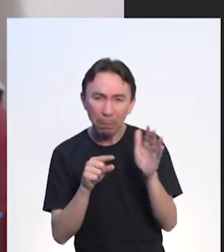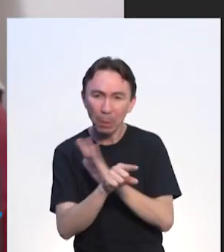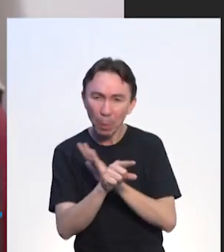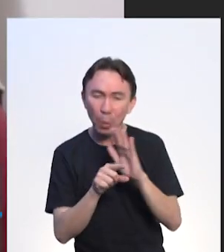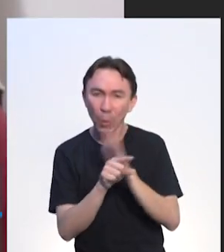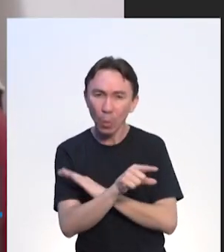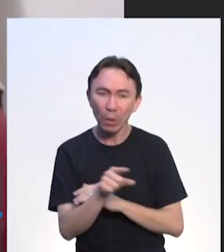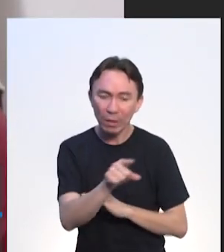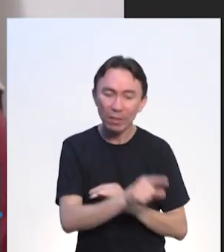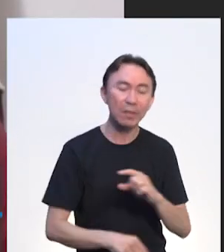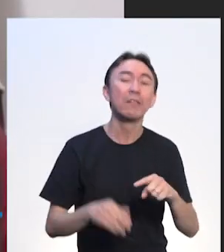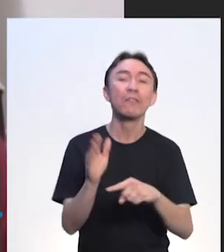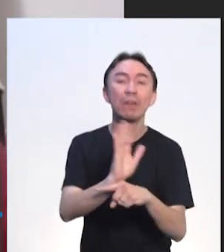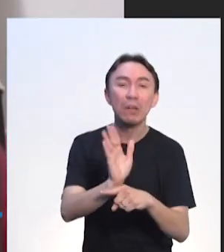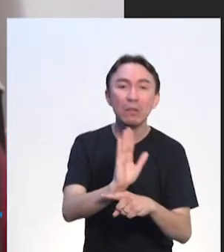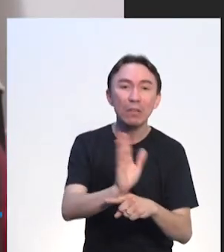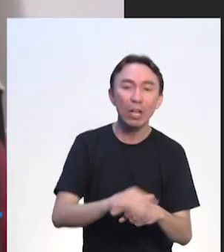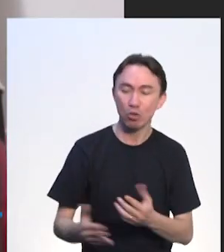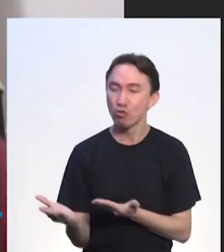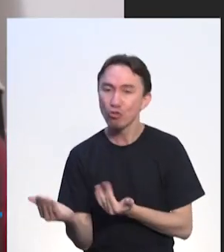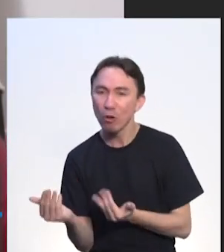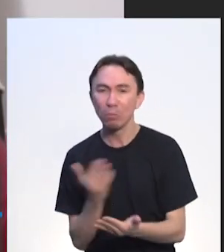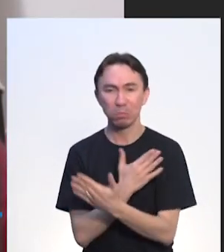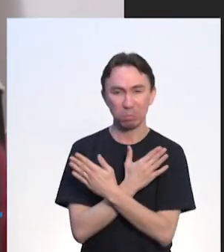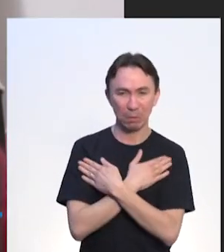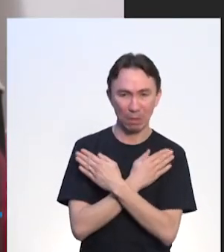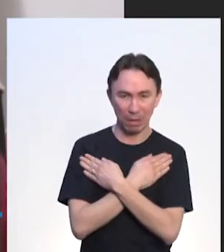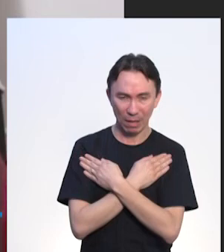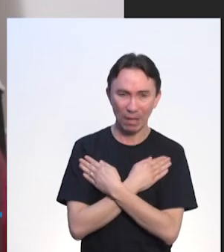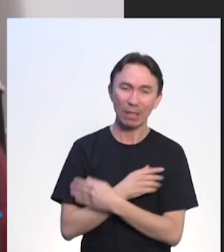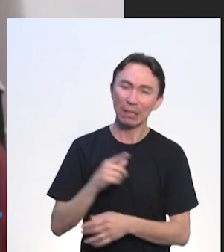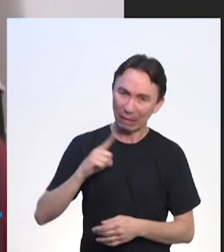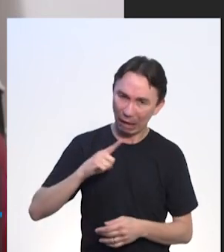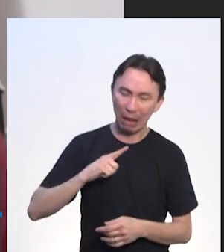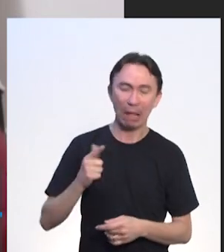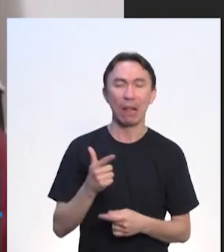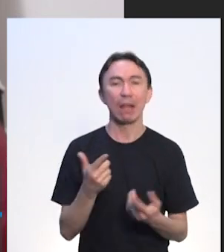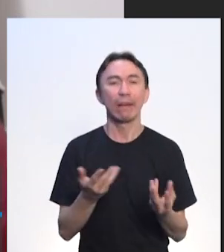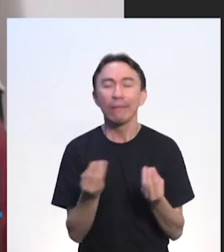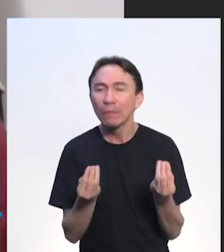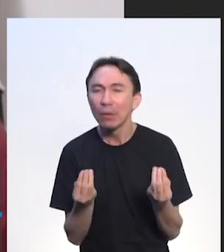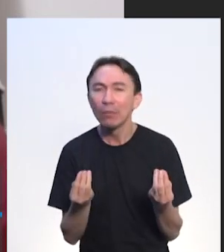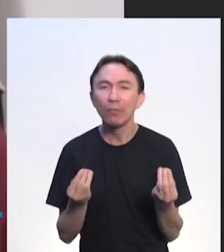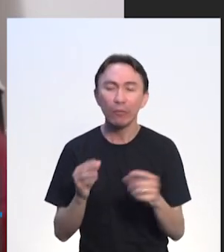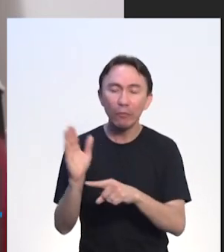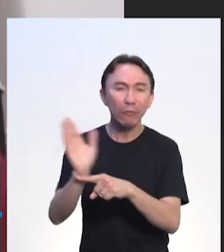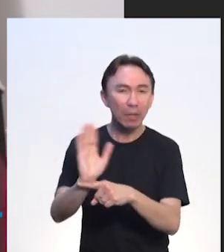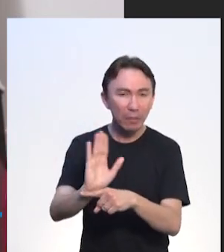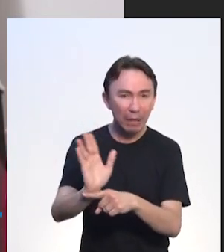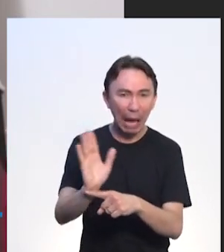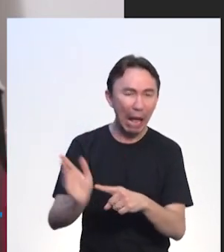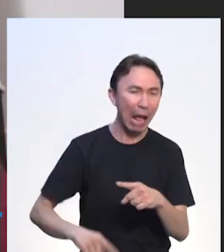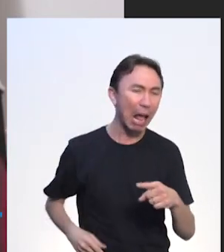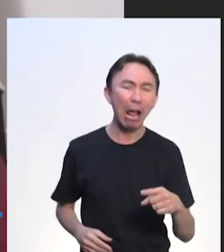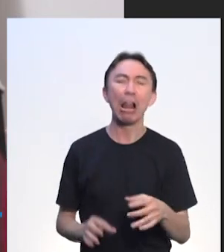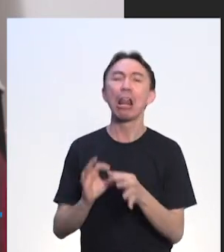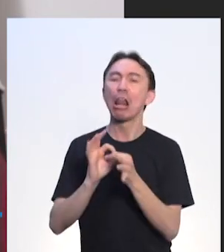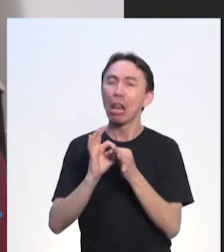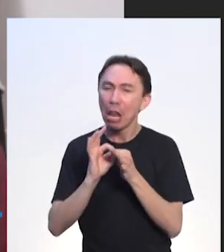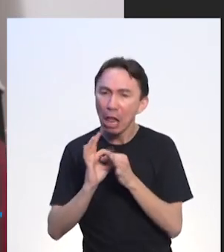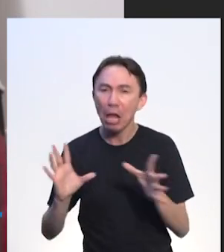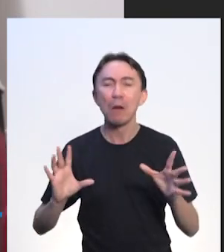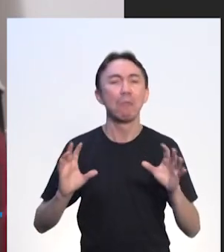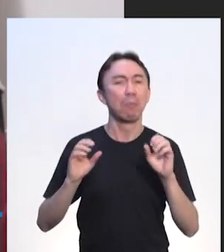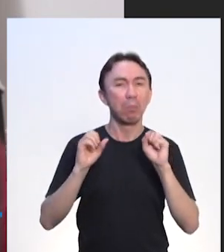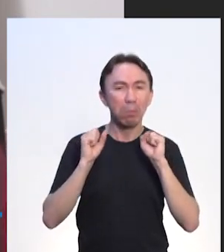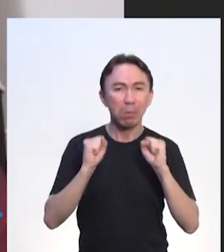desemprego juvenil da Green Europe Foundation, e ele é um vídeo de direito livre, né? Que perguntaram, por que